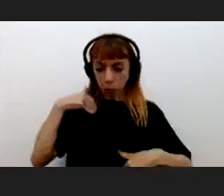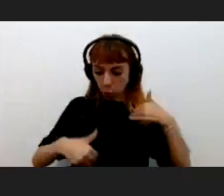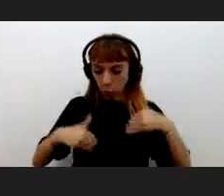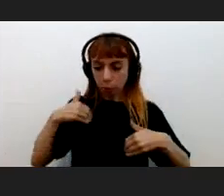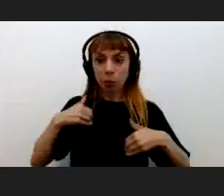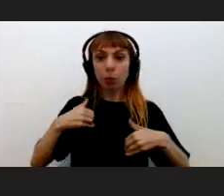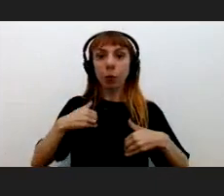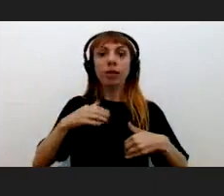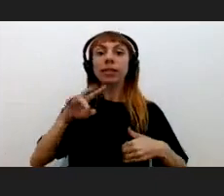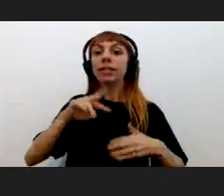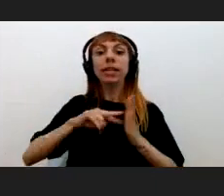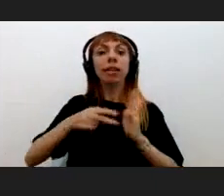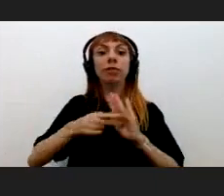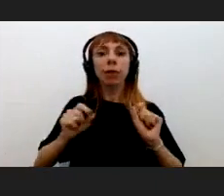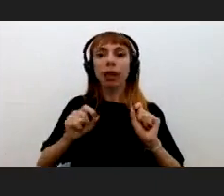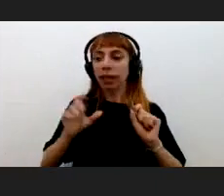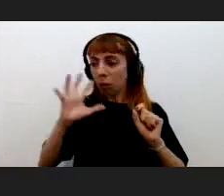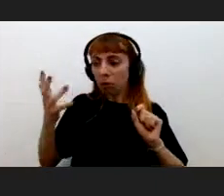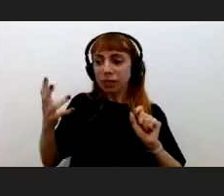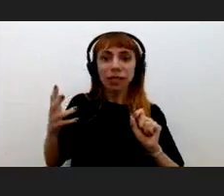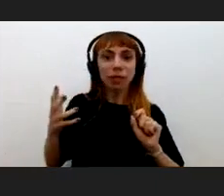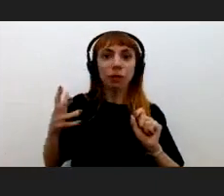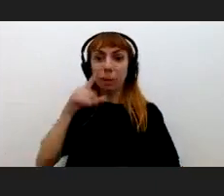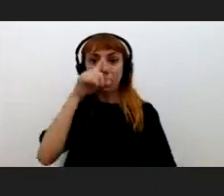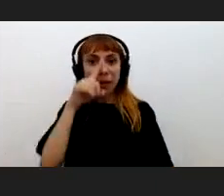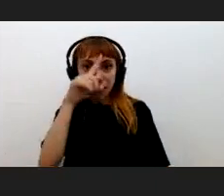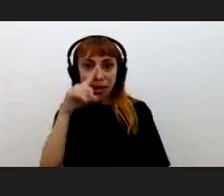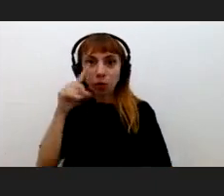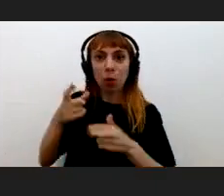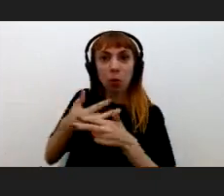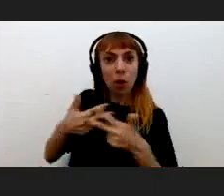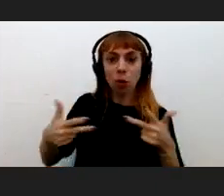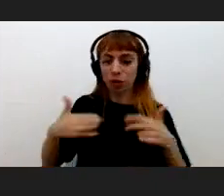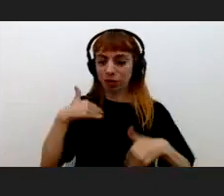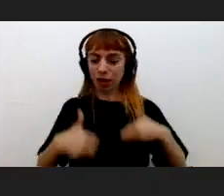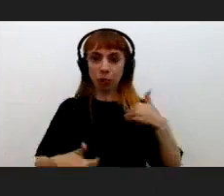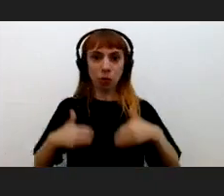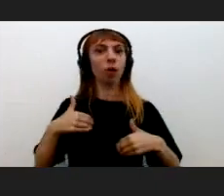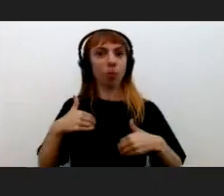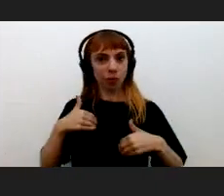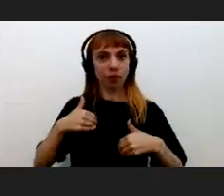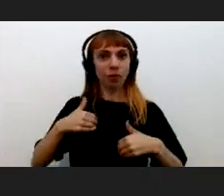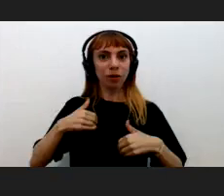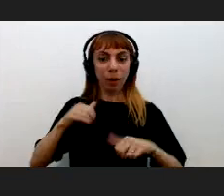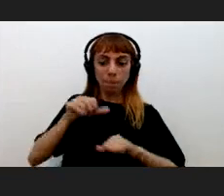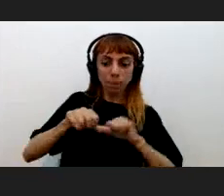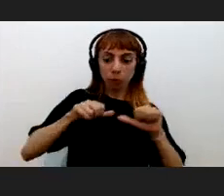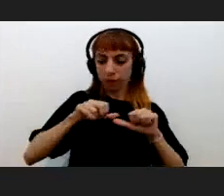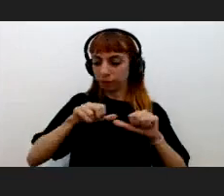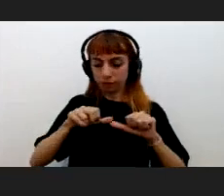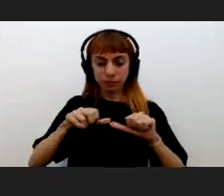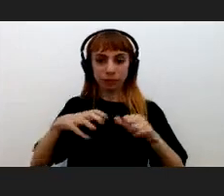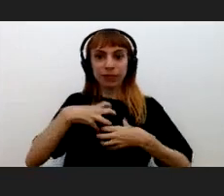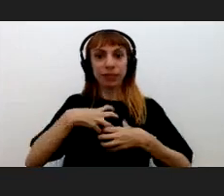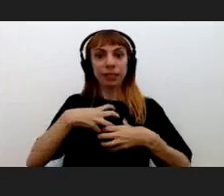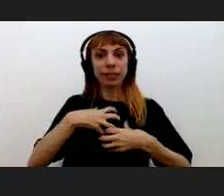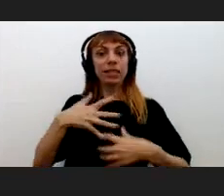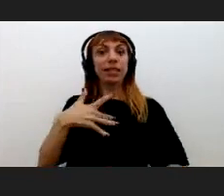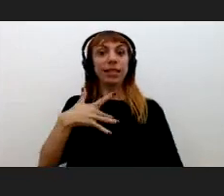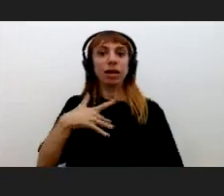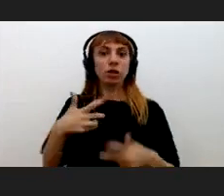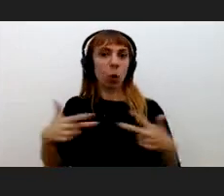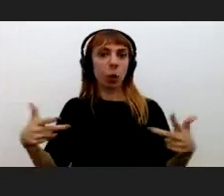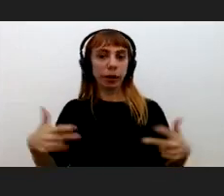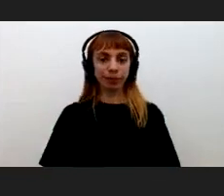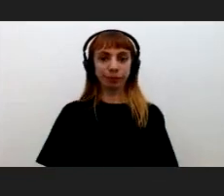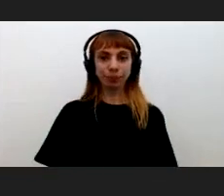nesse contexto e por isso eu estou me comportando dessa maneira. Mas, para além disso, eu gosto